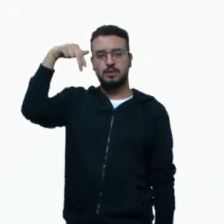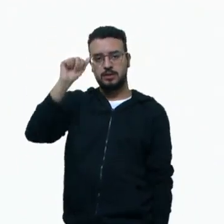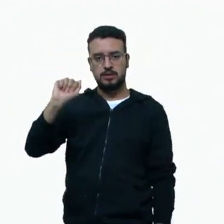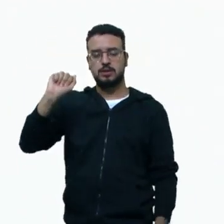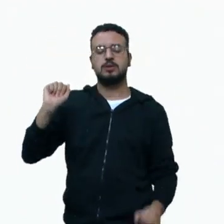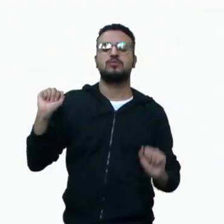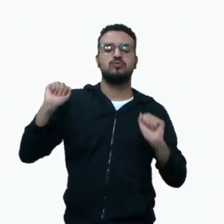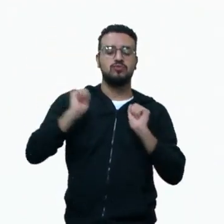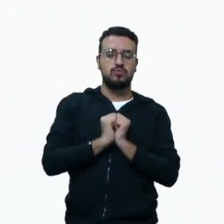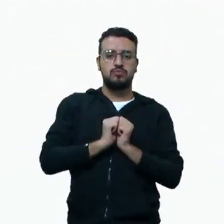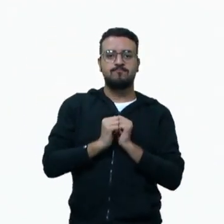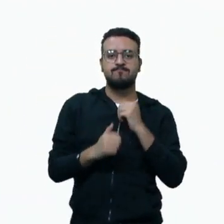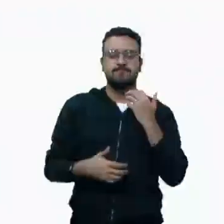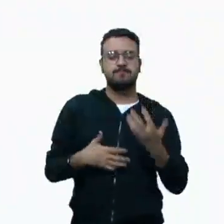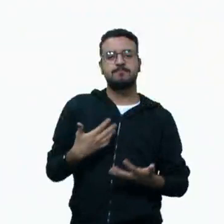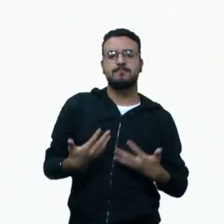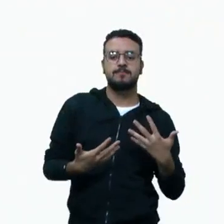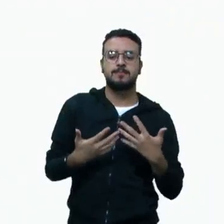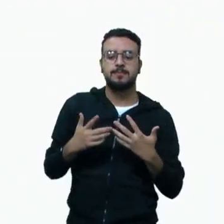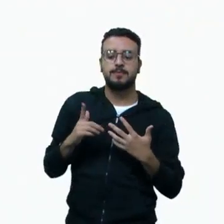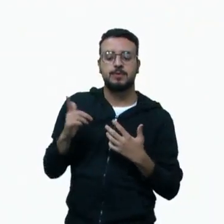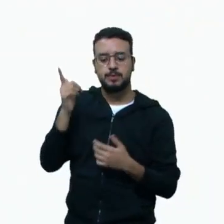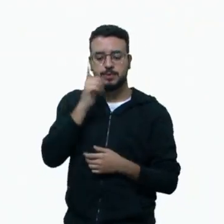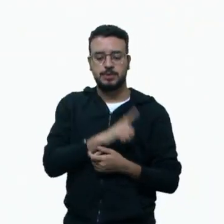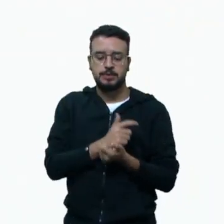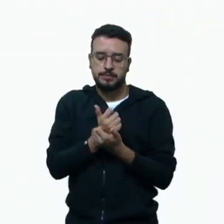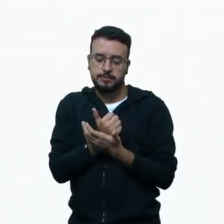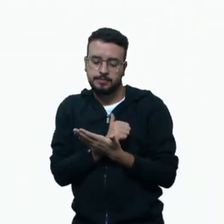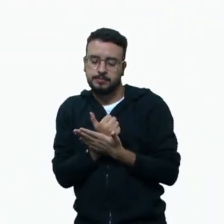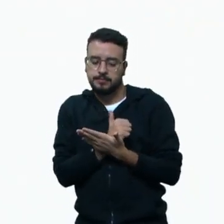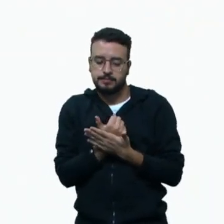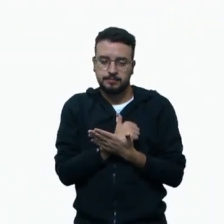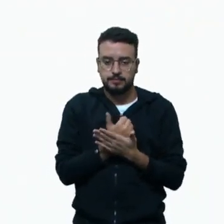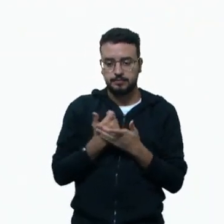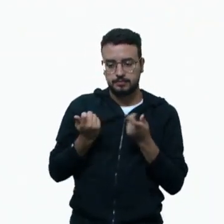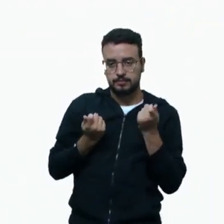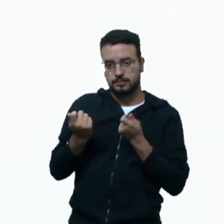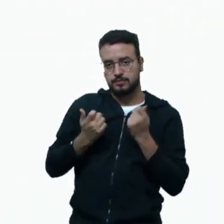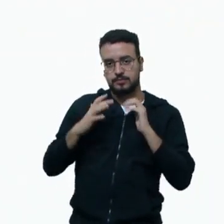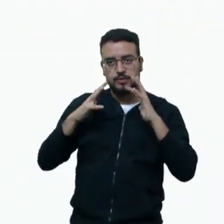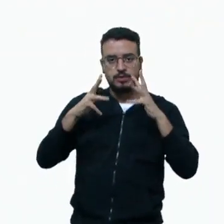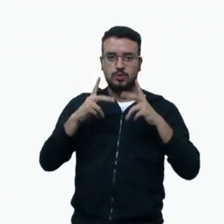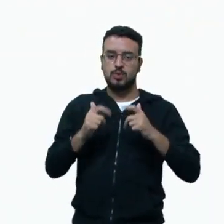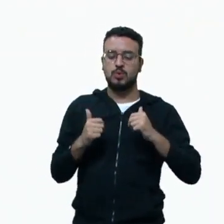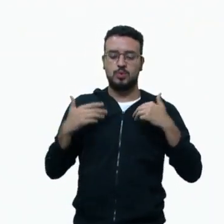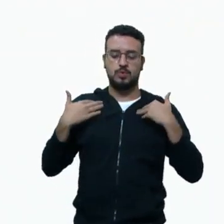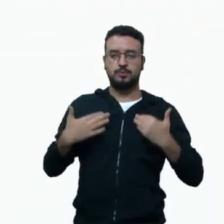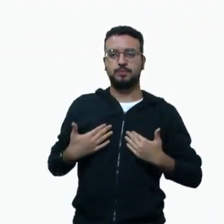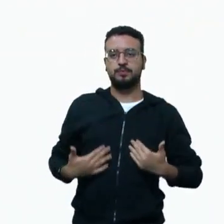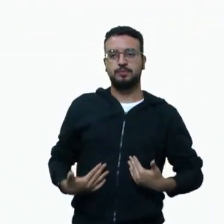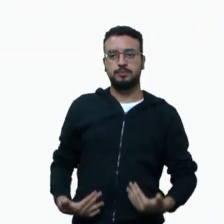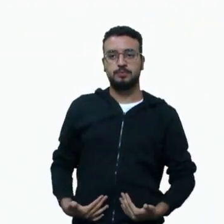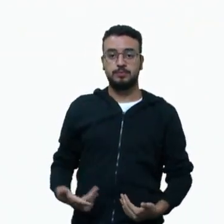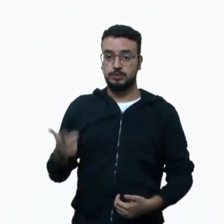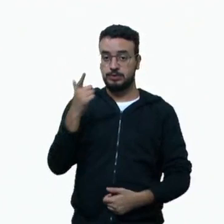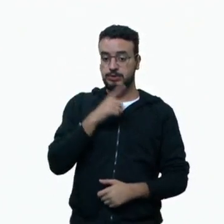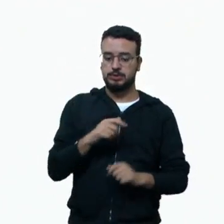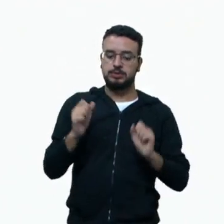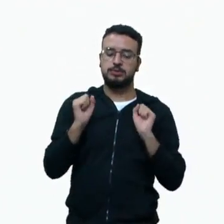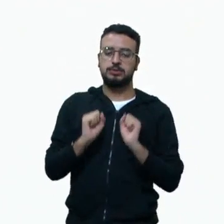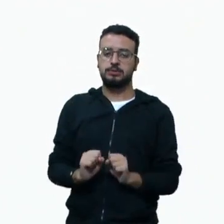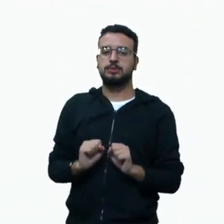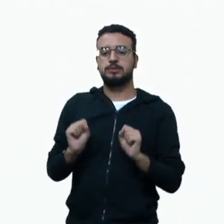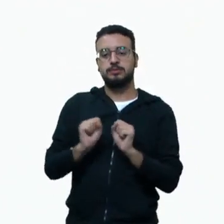autônomo, juntos, eles orientam e coordenam as atividades do corpo. Eles vão permitir a assimilação